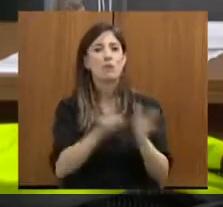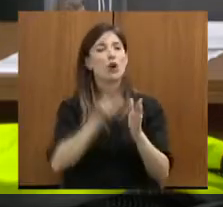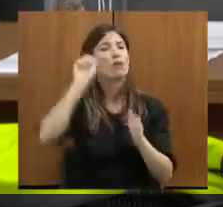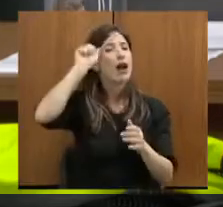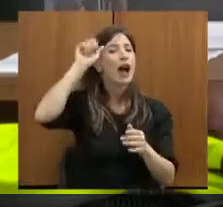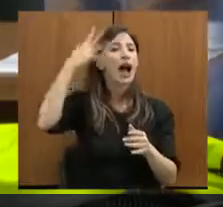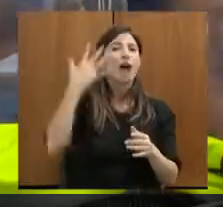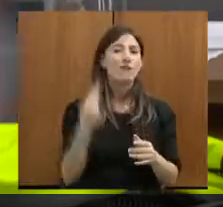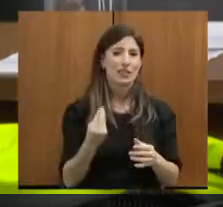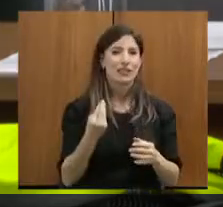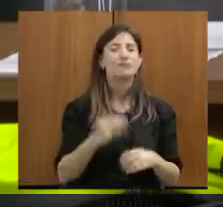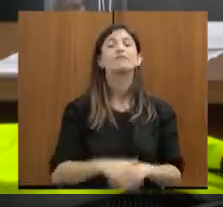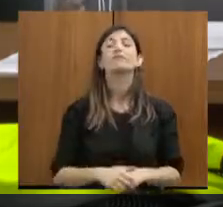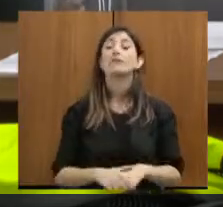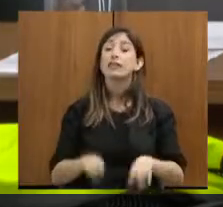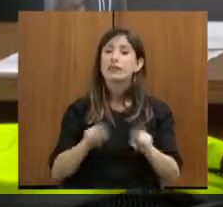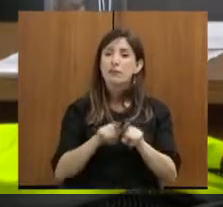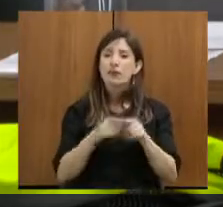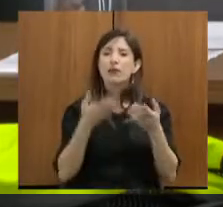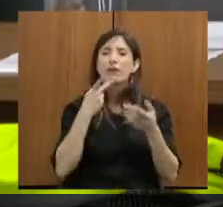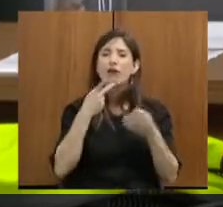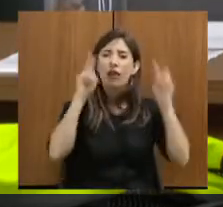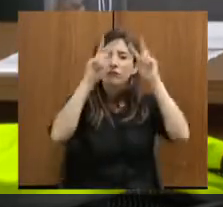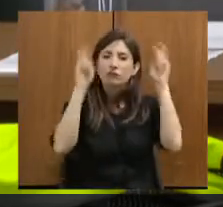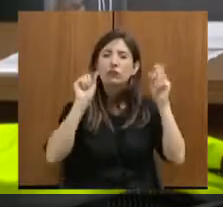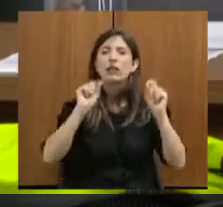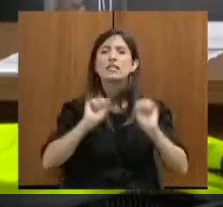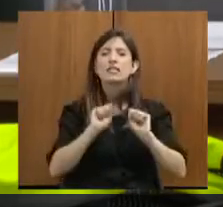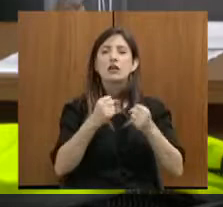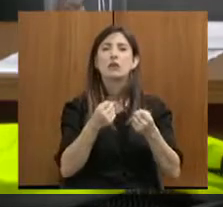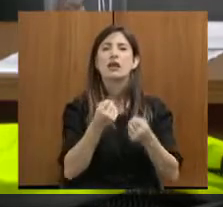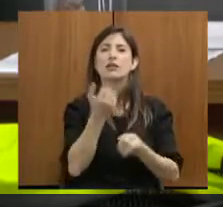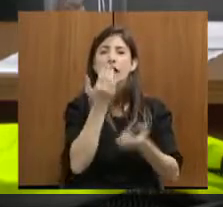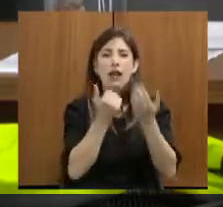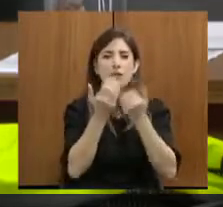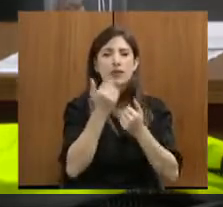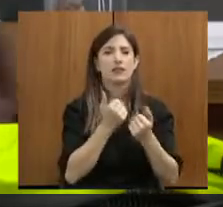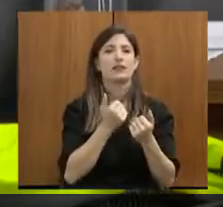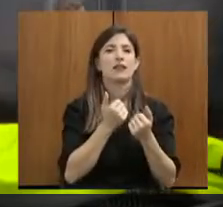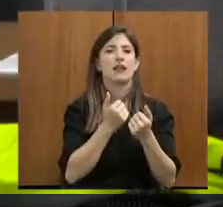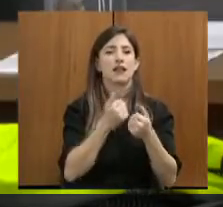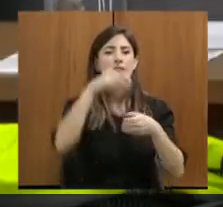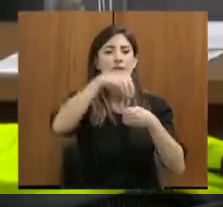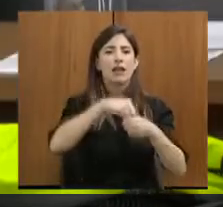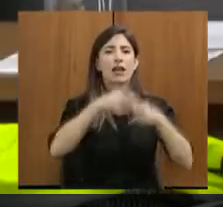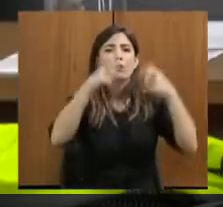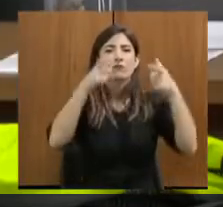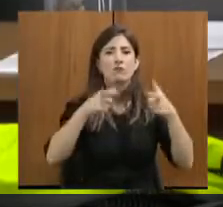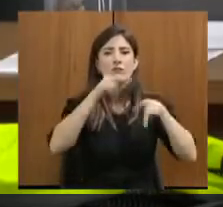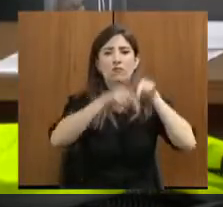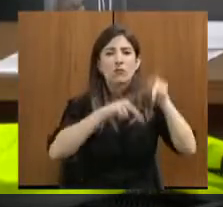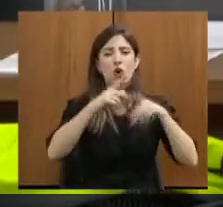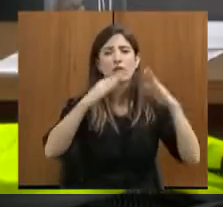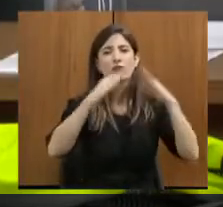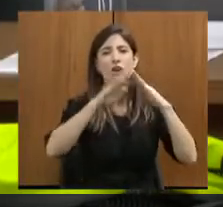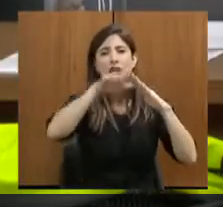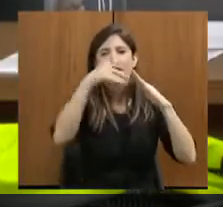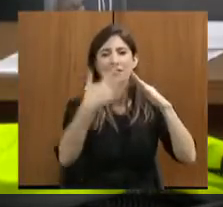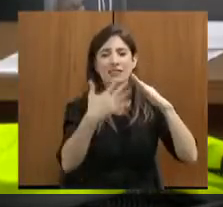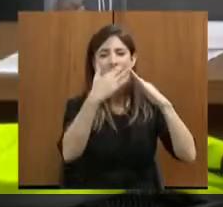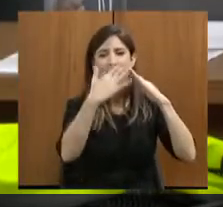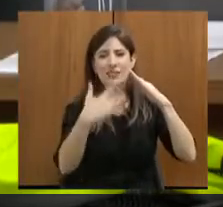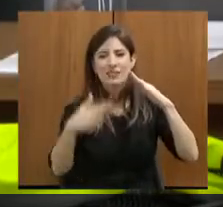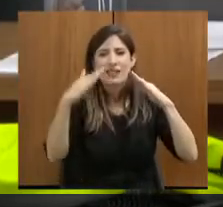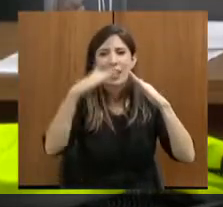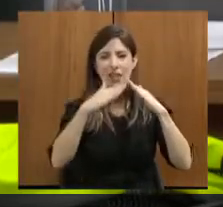sobre a segurança alimentar para os povos de terreiro durante e pós pandemia né É É uma coisa que é muito